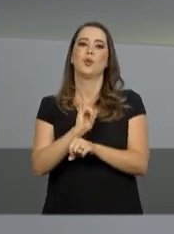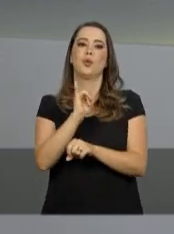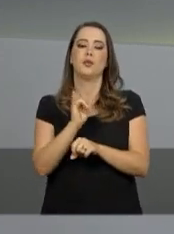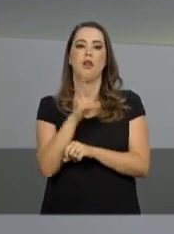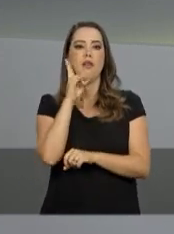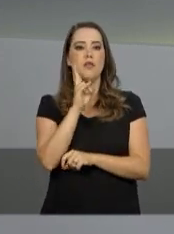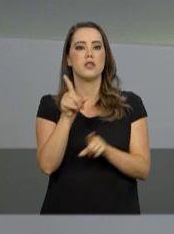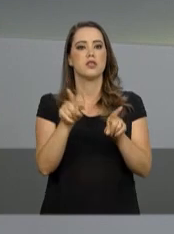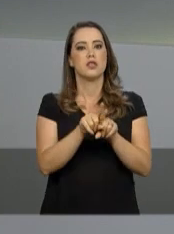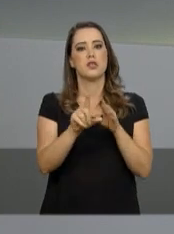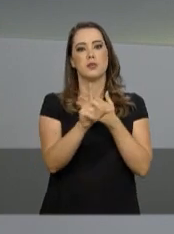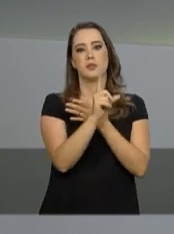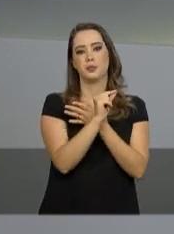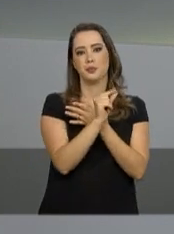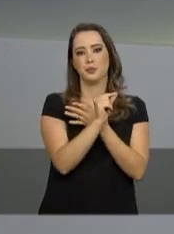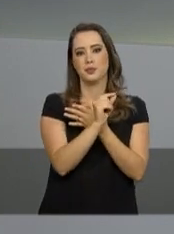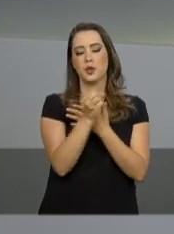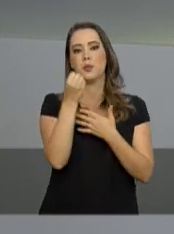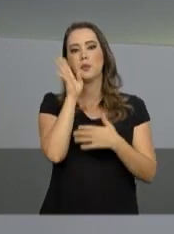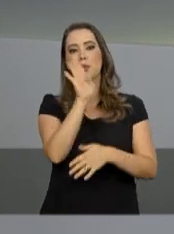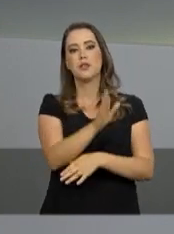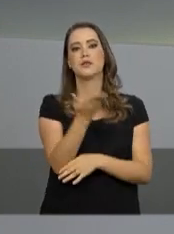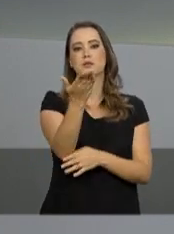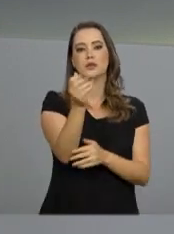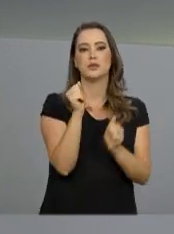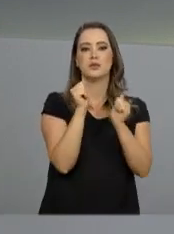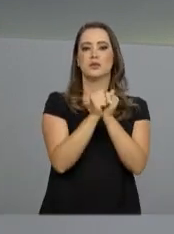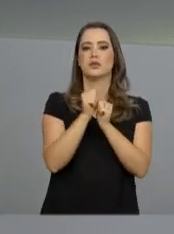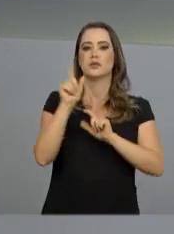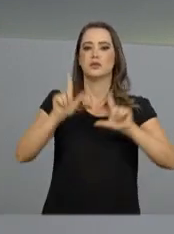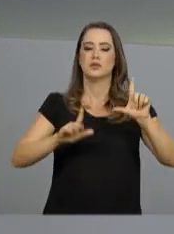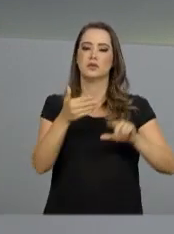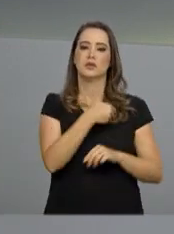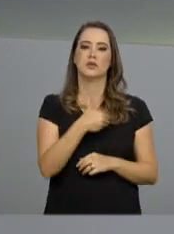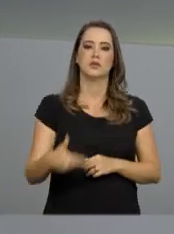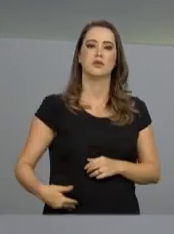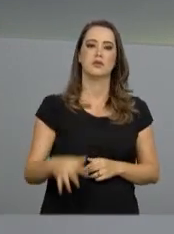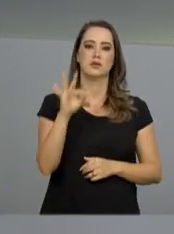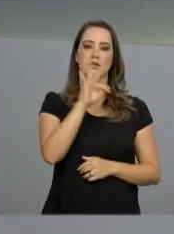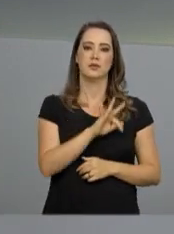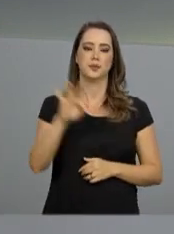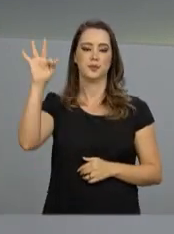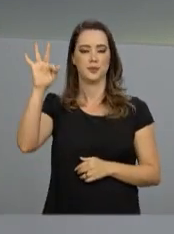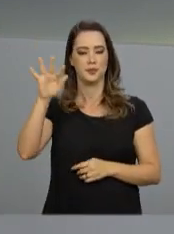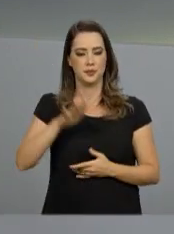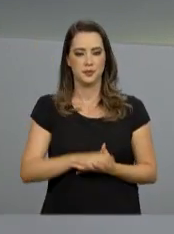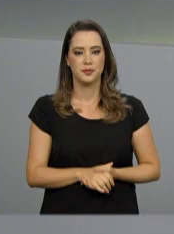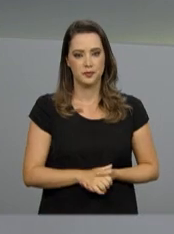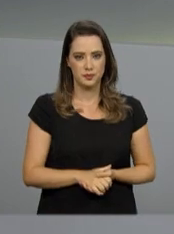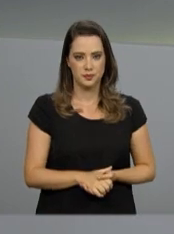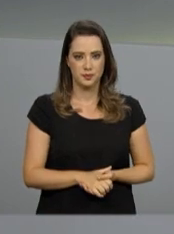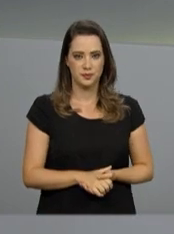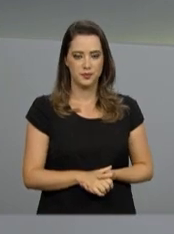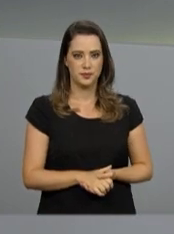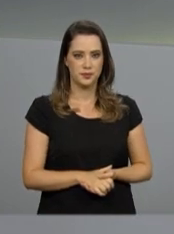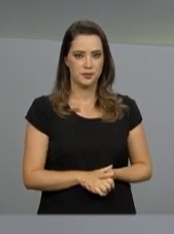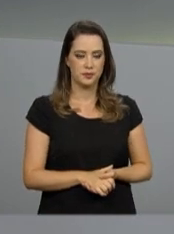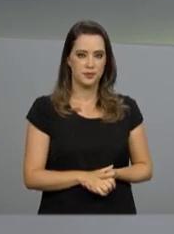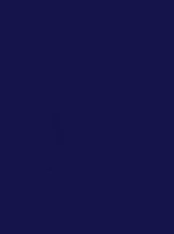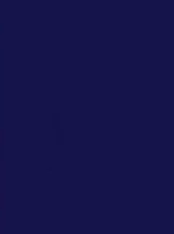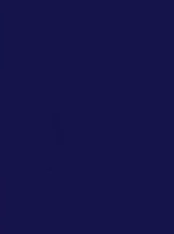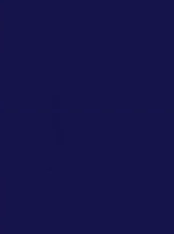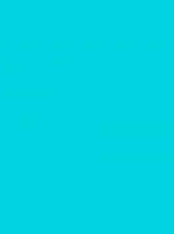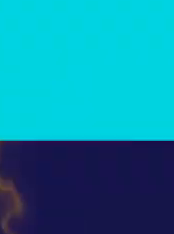Acesse também o nosso perfil no Twitter. Uma boa tarde para você. Continue com a gente aqui na NBR, a TV do Governo Federal.